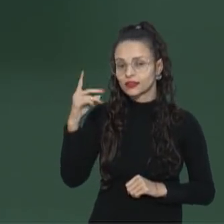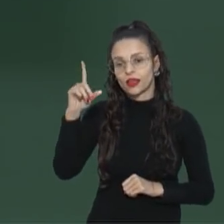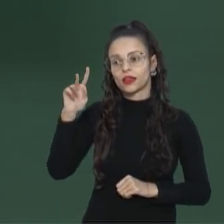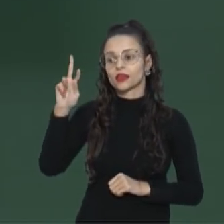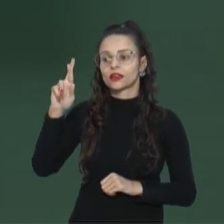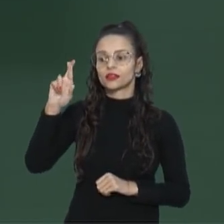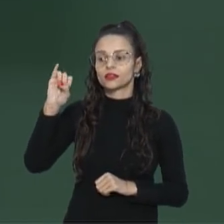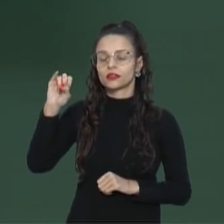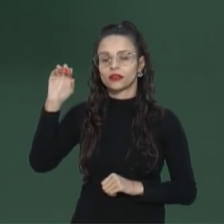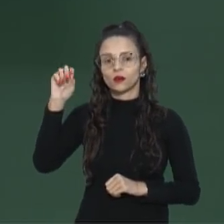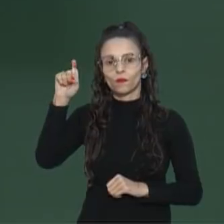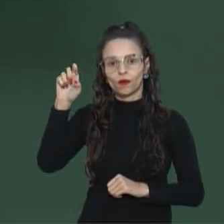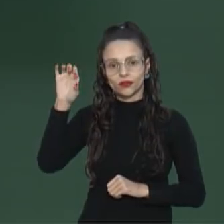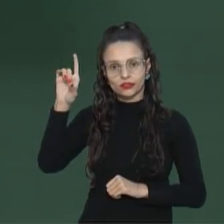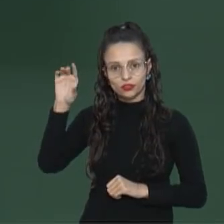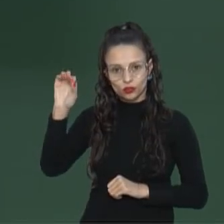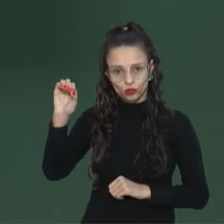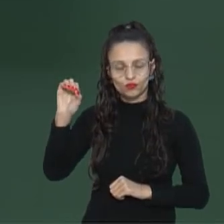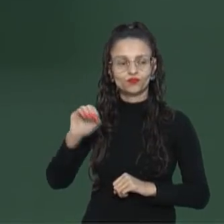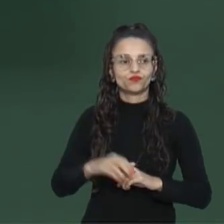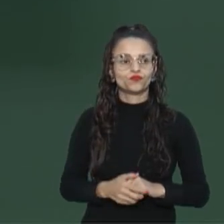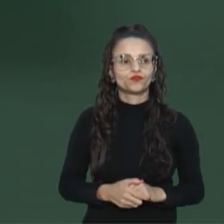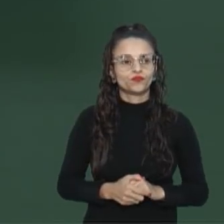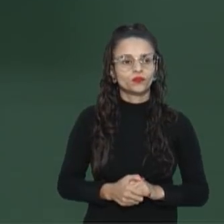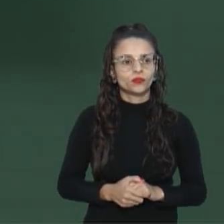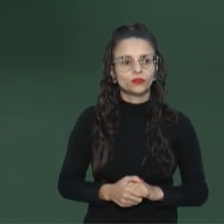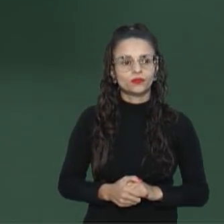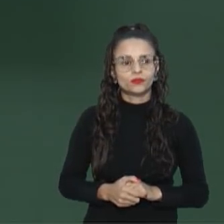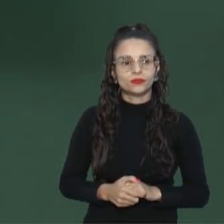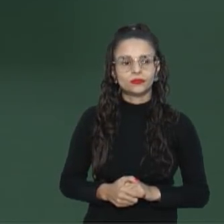ou trióxido de mononitrogênio.